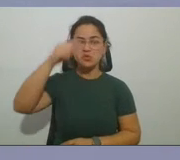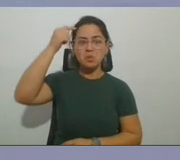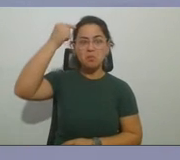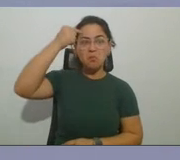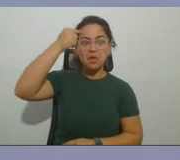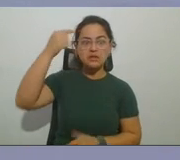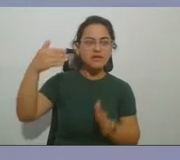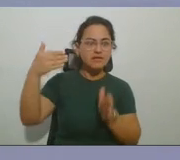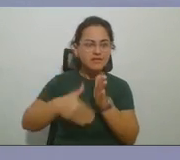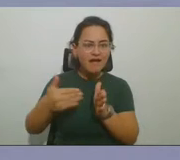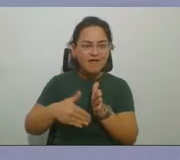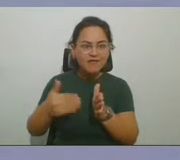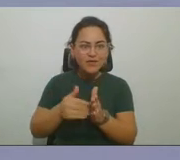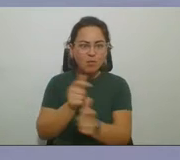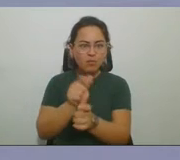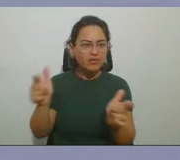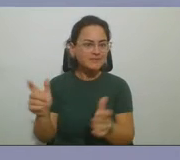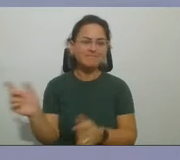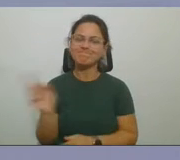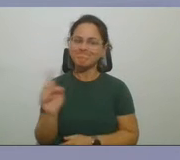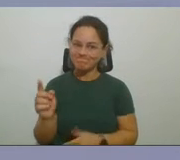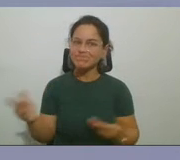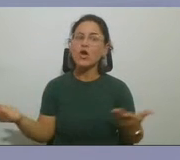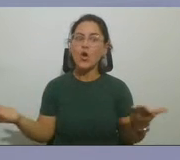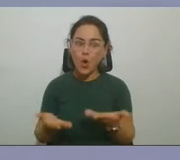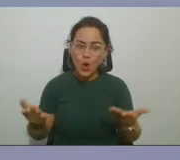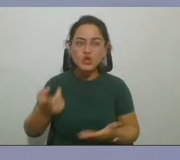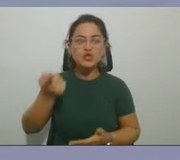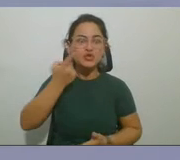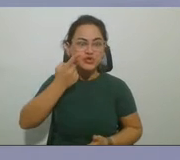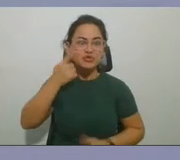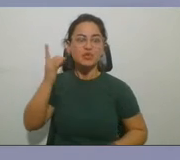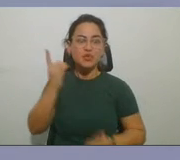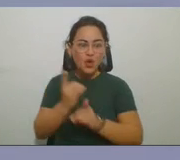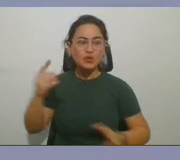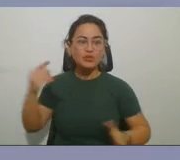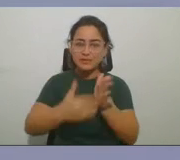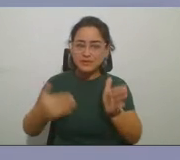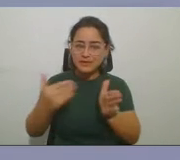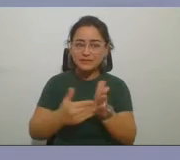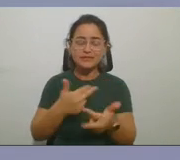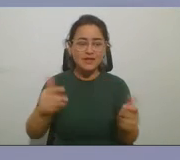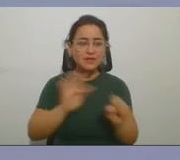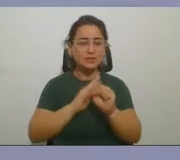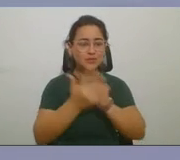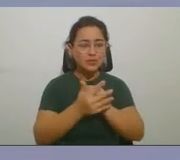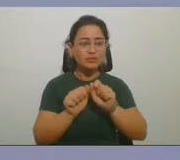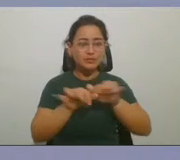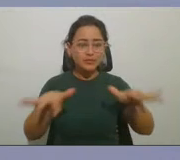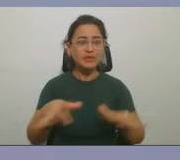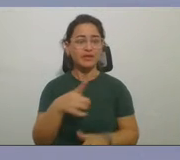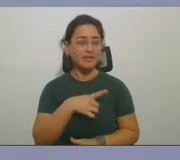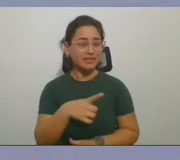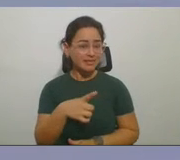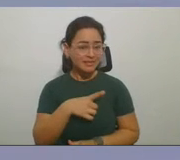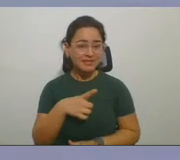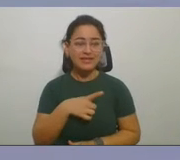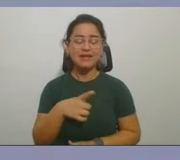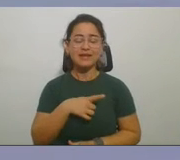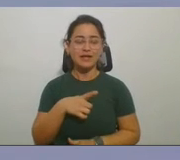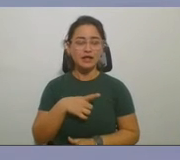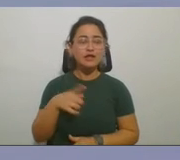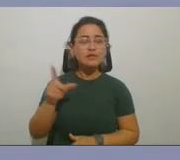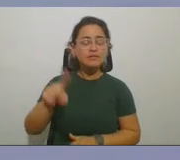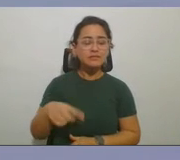maiores para estas áreas. A pandemia trouxe inúmeros problemas e preocupações relacionados à formação de crianças,